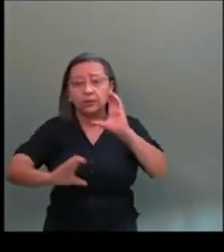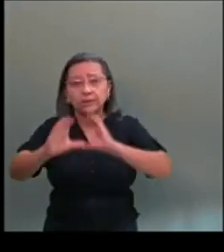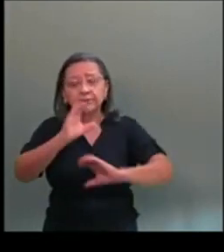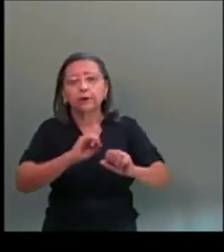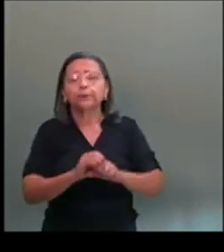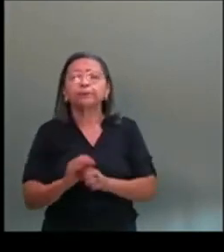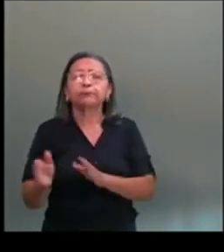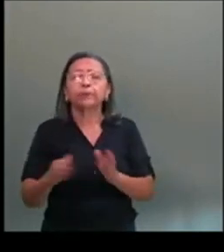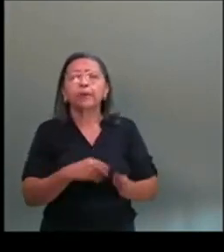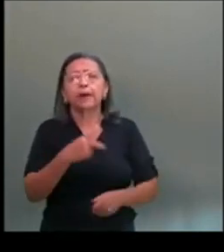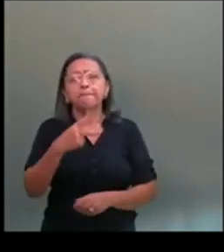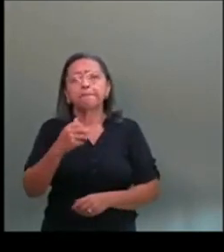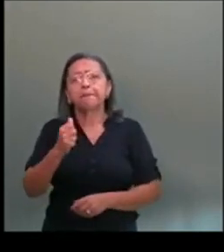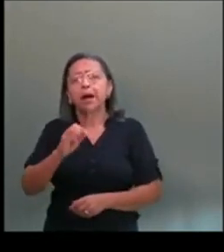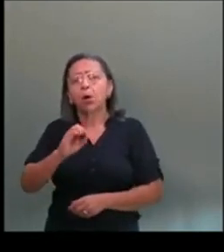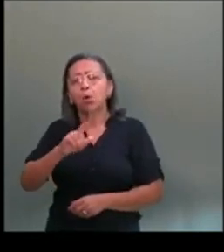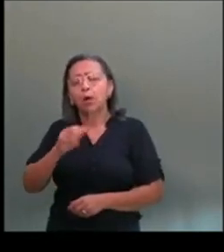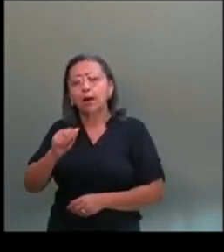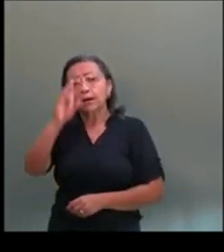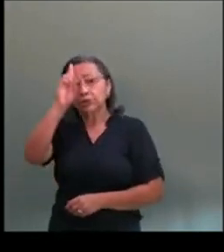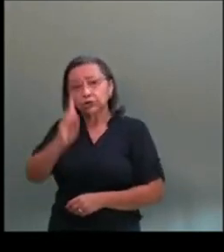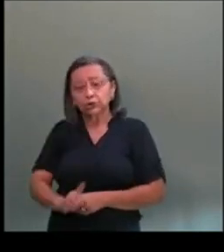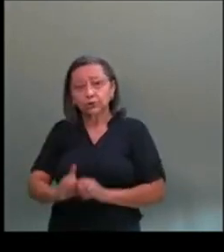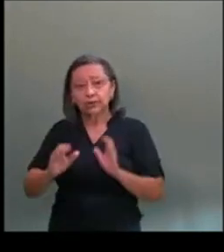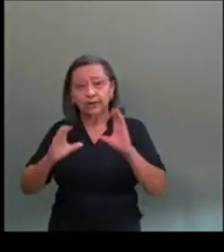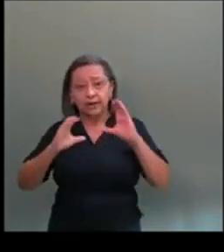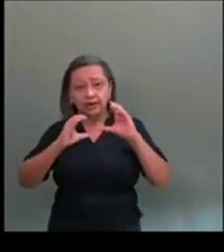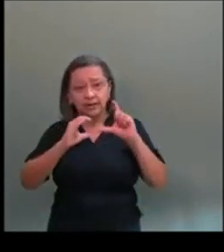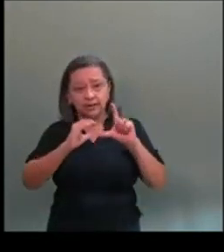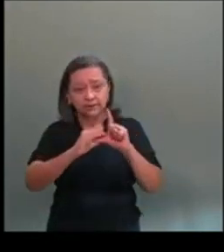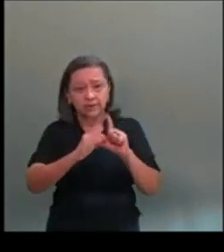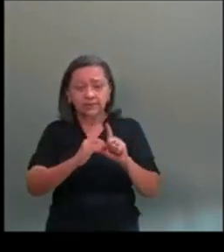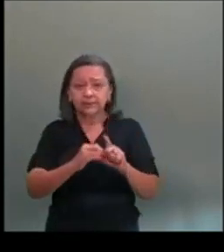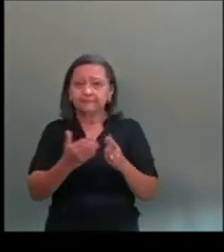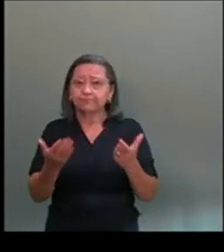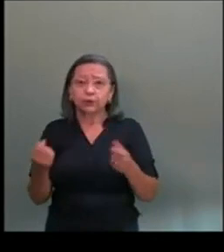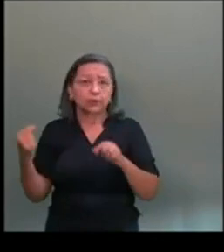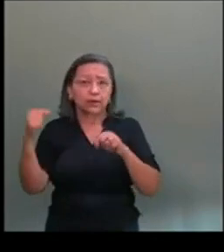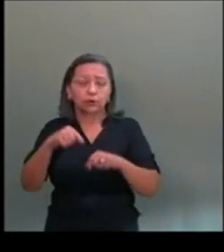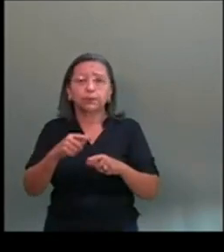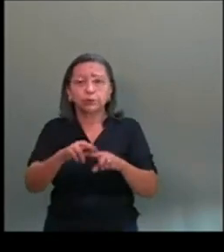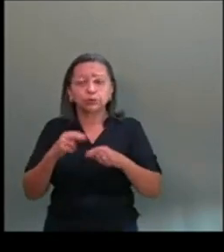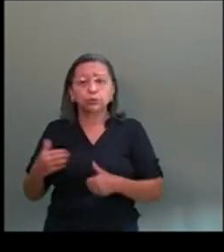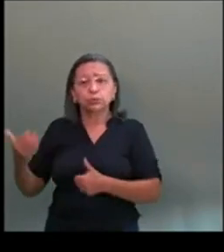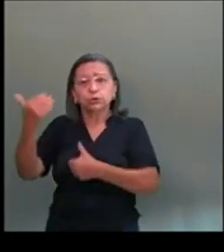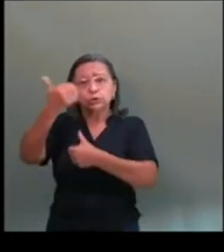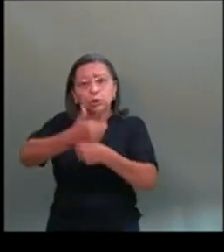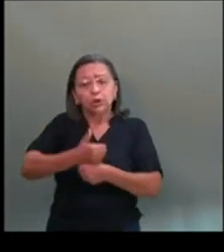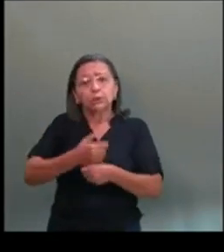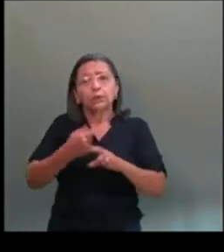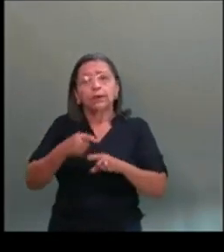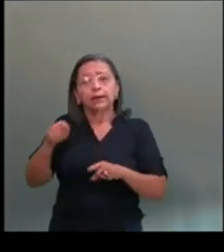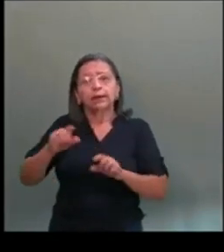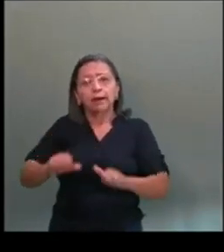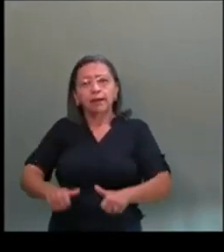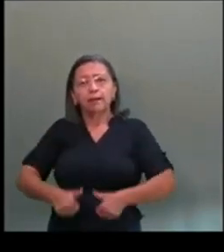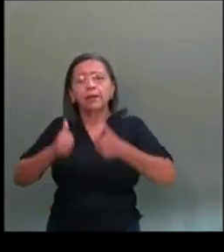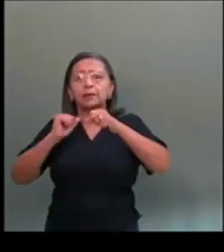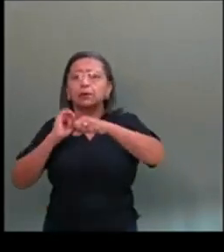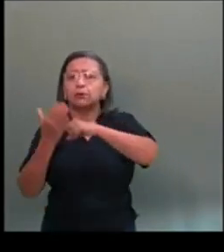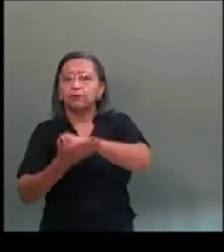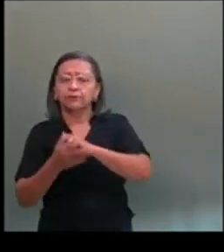Paola Lima, que é a diretora da agência e que deveria estar aqui hoje, que eu estou substituindo, porque ela está se recuperando da Covid, então estou sendo aí